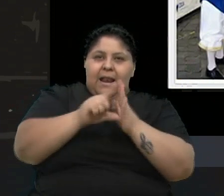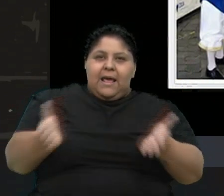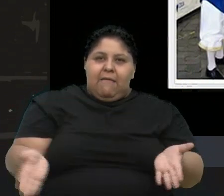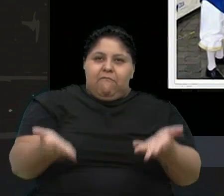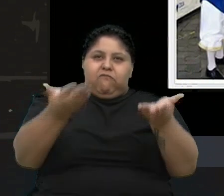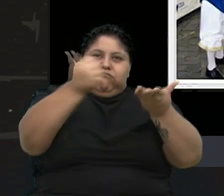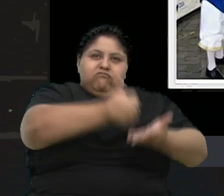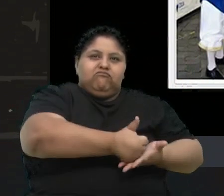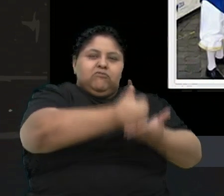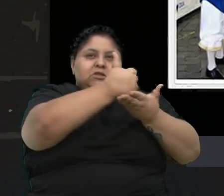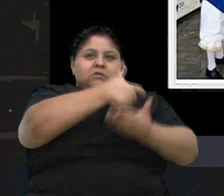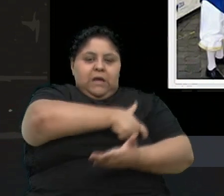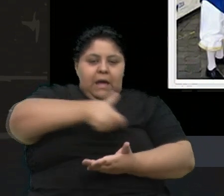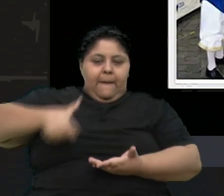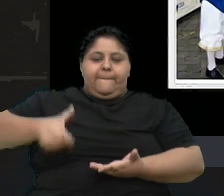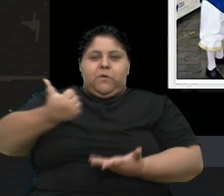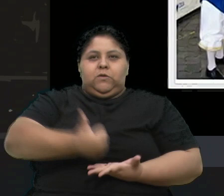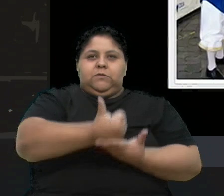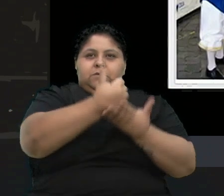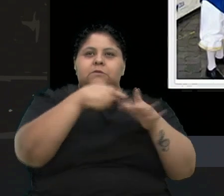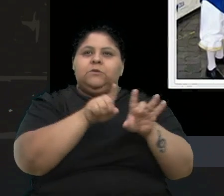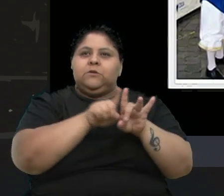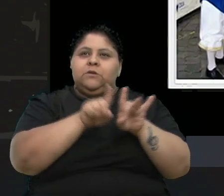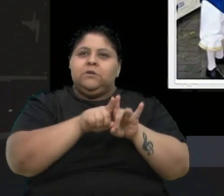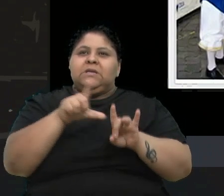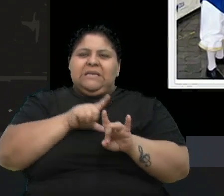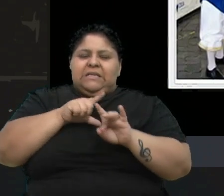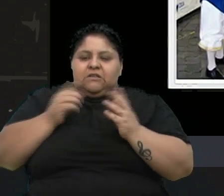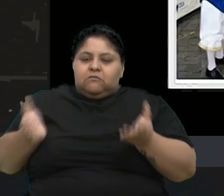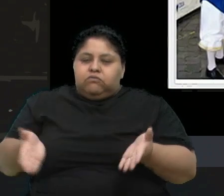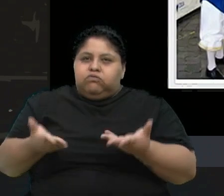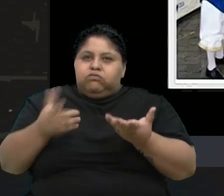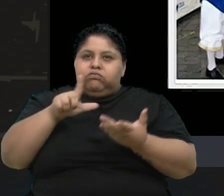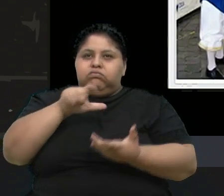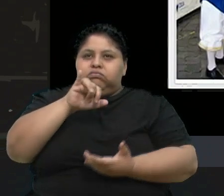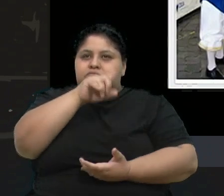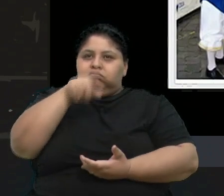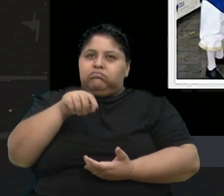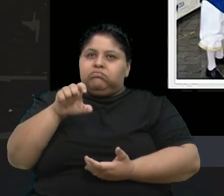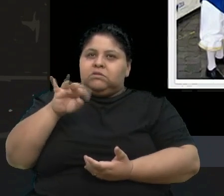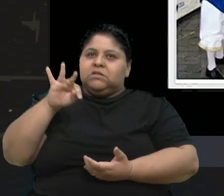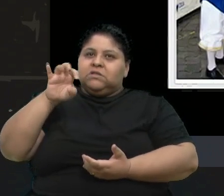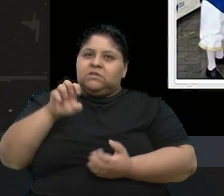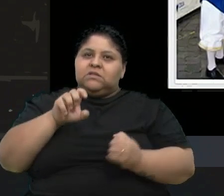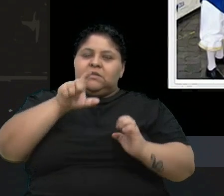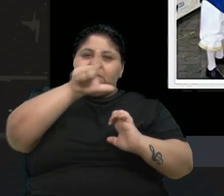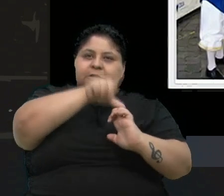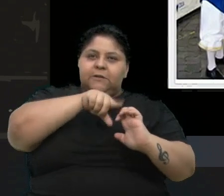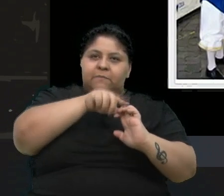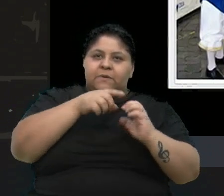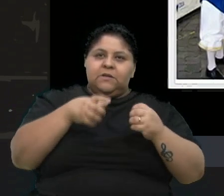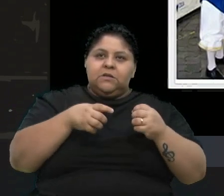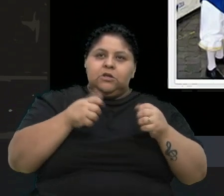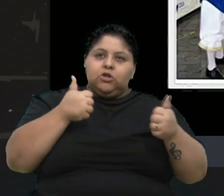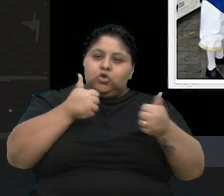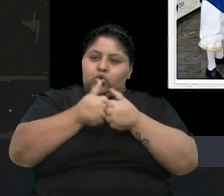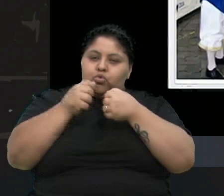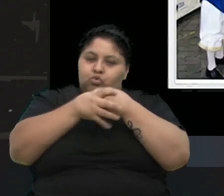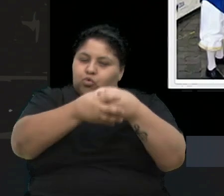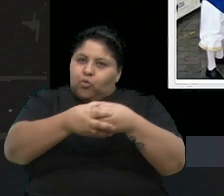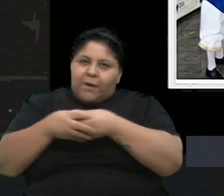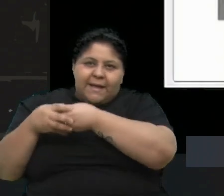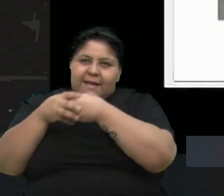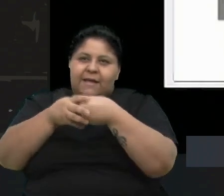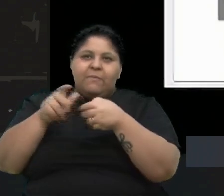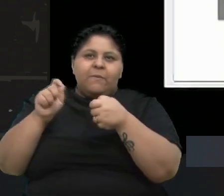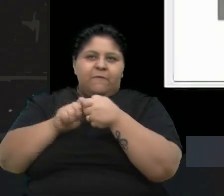tem patrocinadores, tem esse empenho também da Lisete Zelami, da sua empresa, da sua equipe, para a realização desse evento. Mas eu